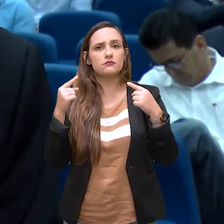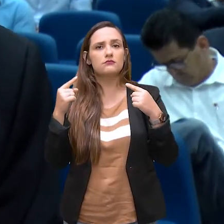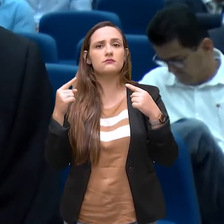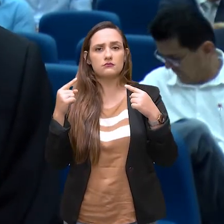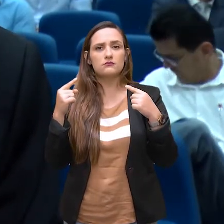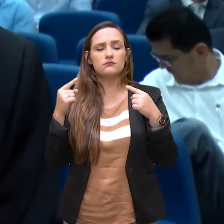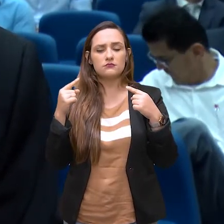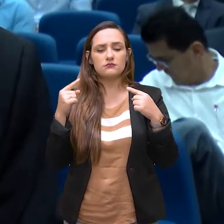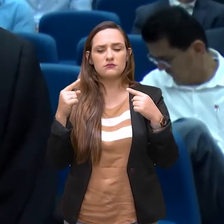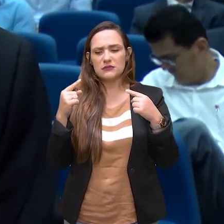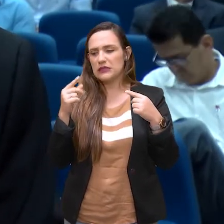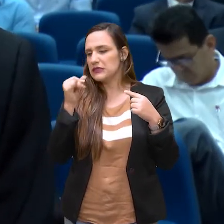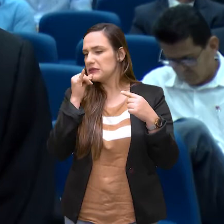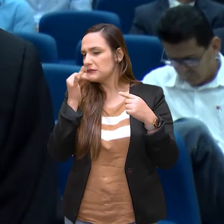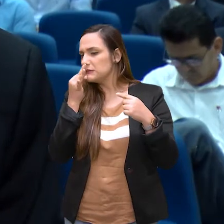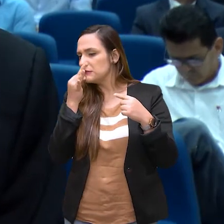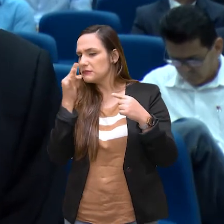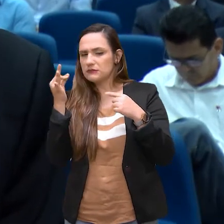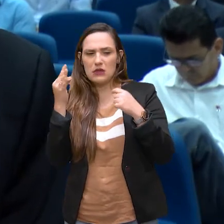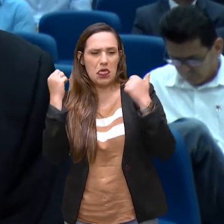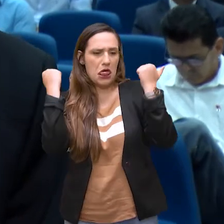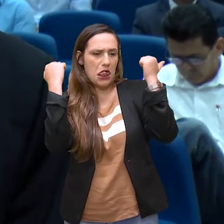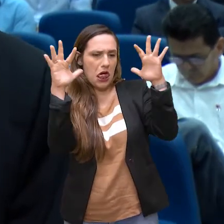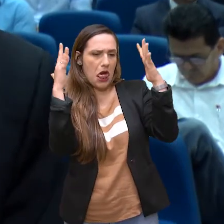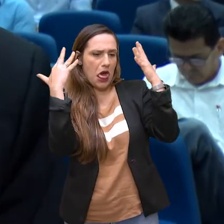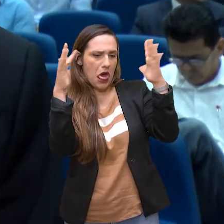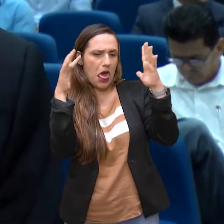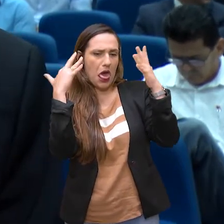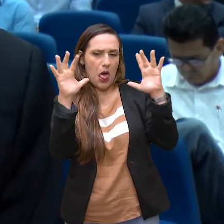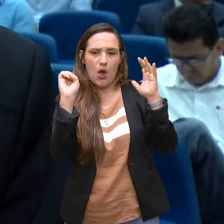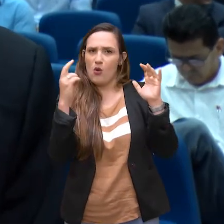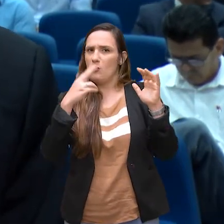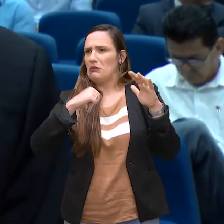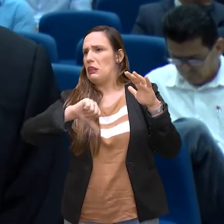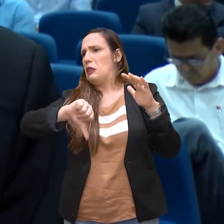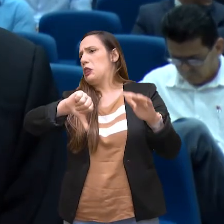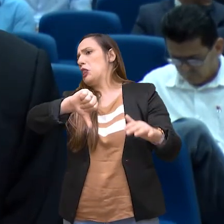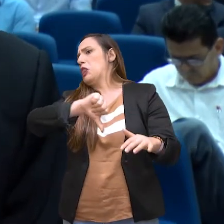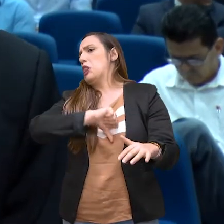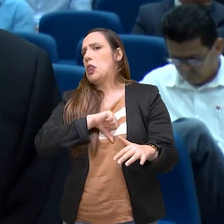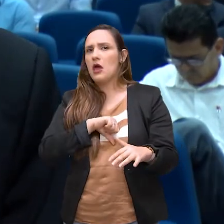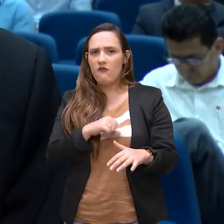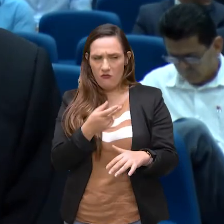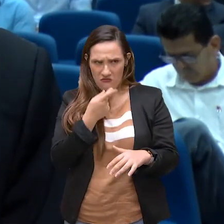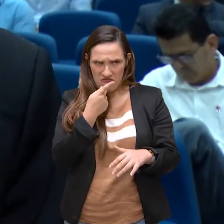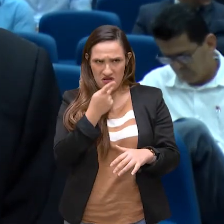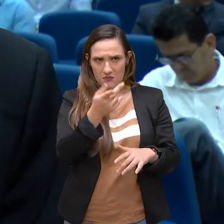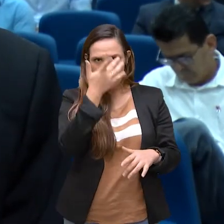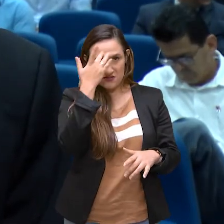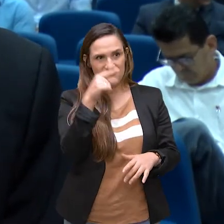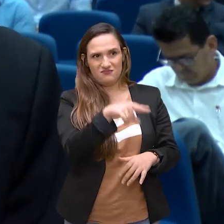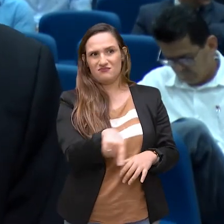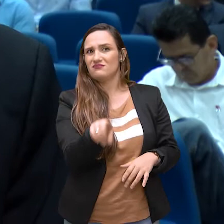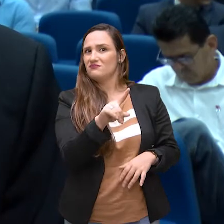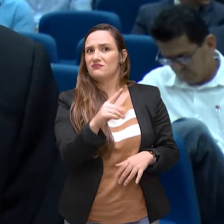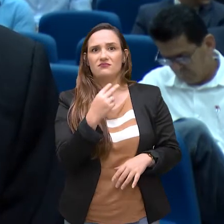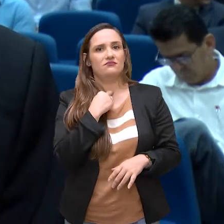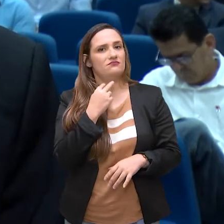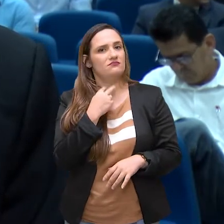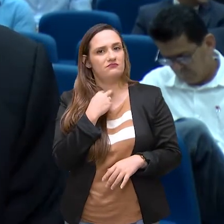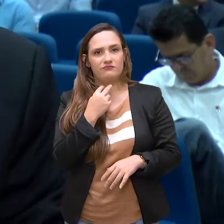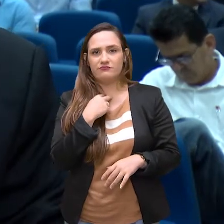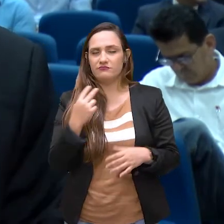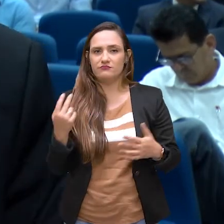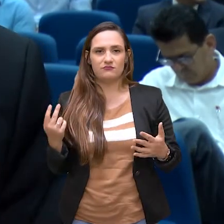incisivas, fazendo comentários elogiosos ou não a determinados candidatos ou partidos políticos,